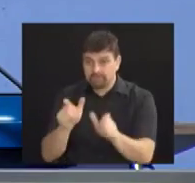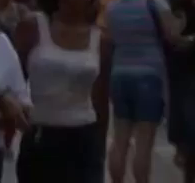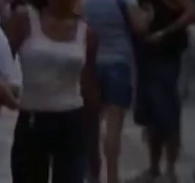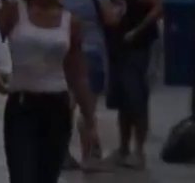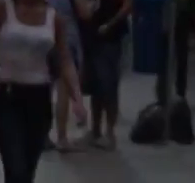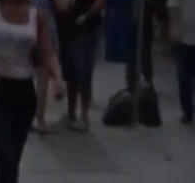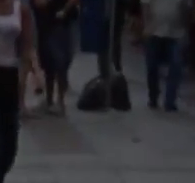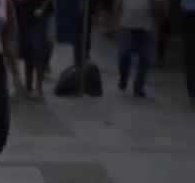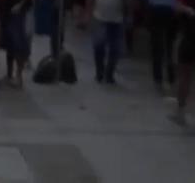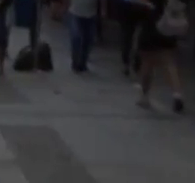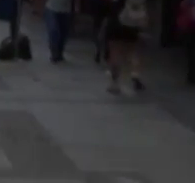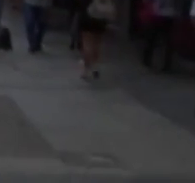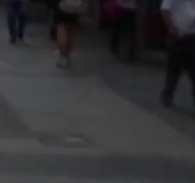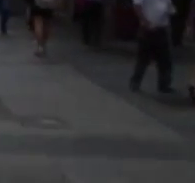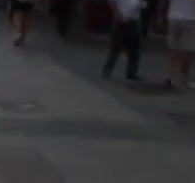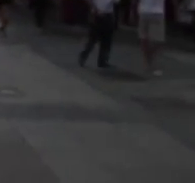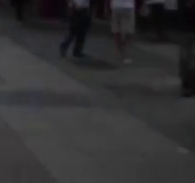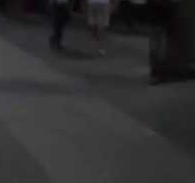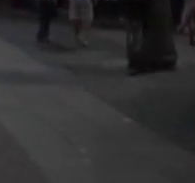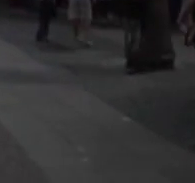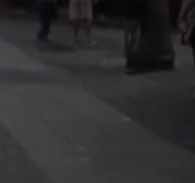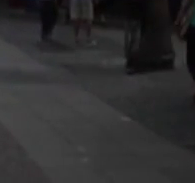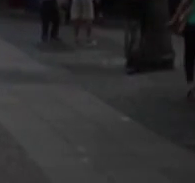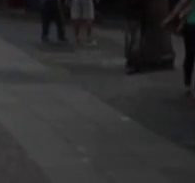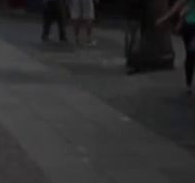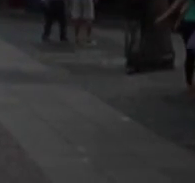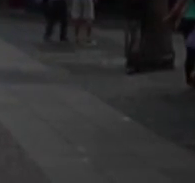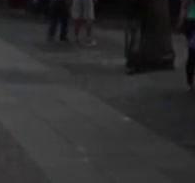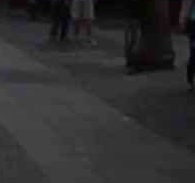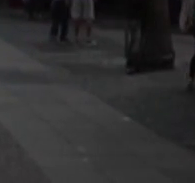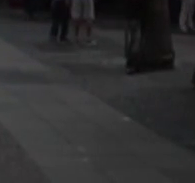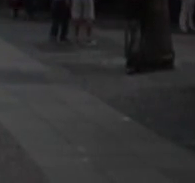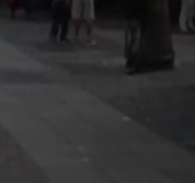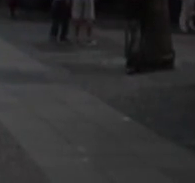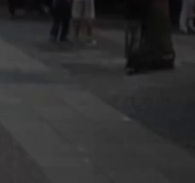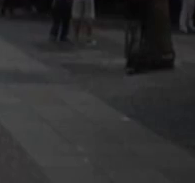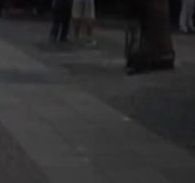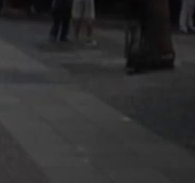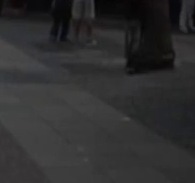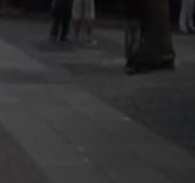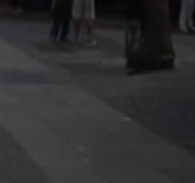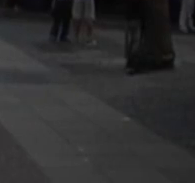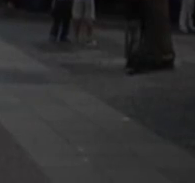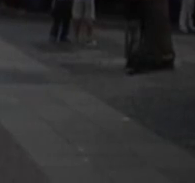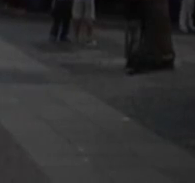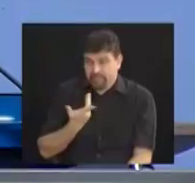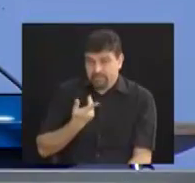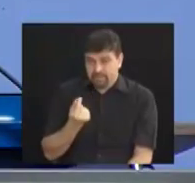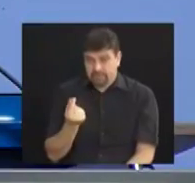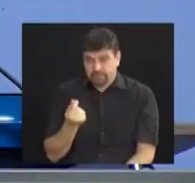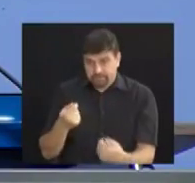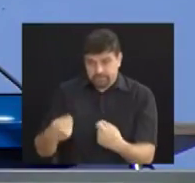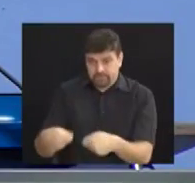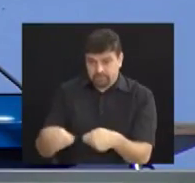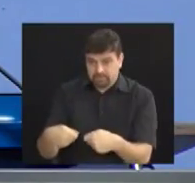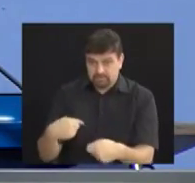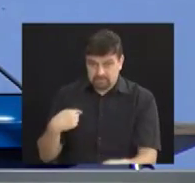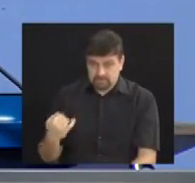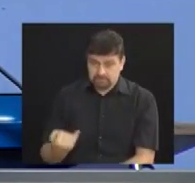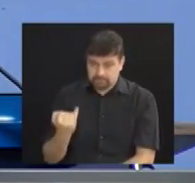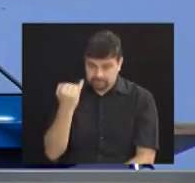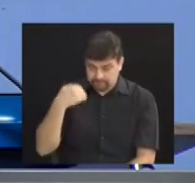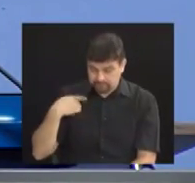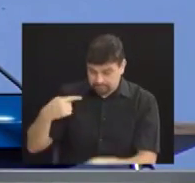envolve isso. O vereador defende a discussão dos impactos da crise econômica pelo Legislativo. É importante que a gente faça